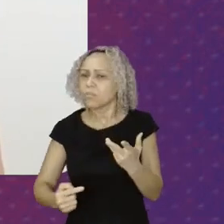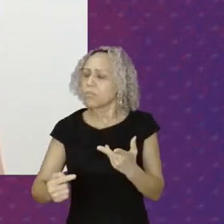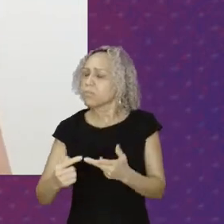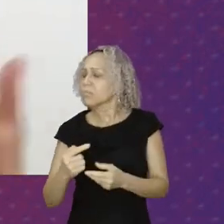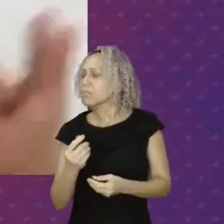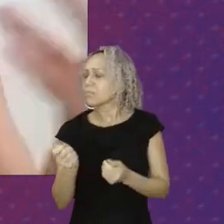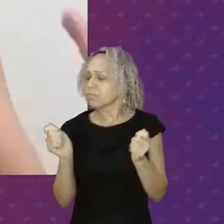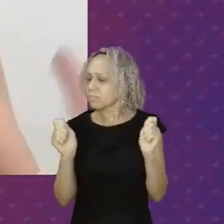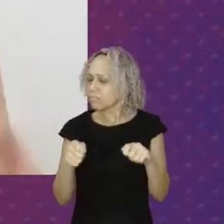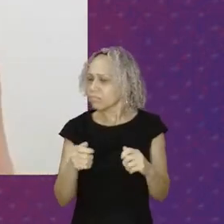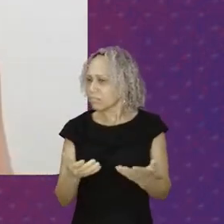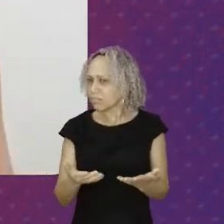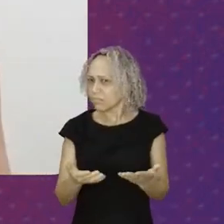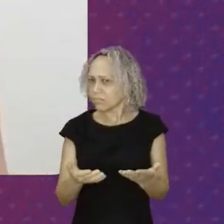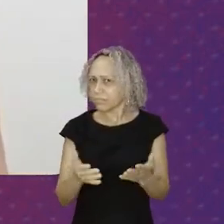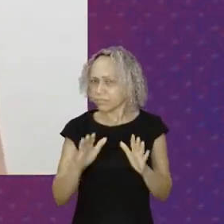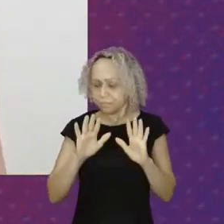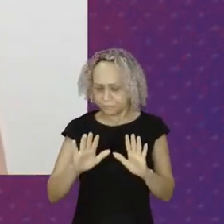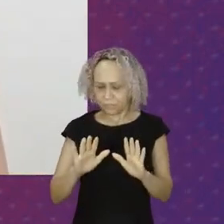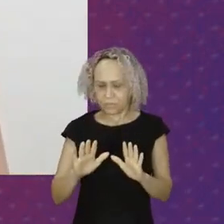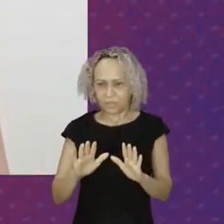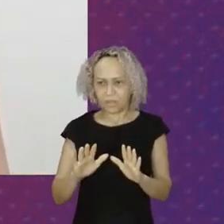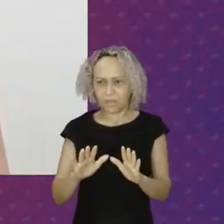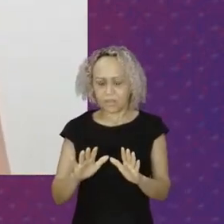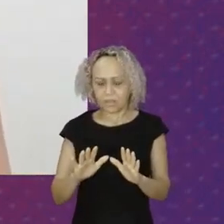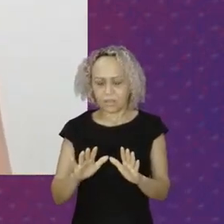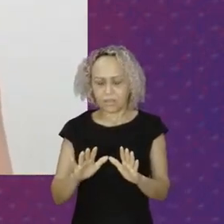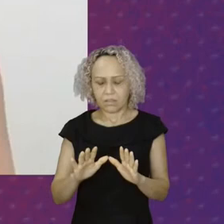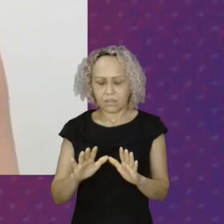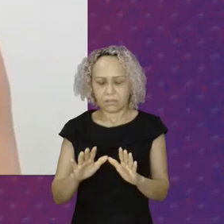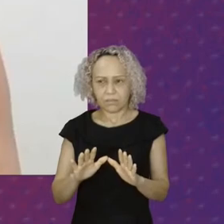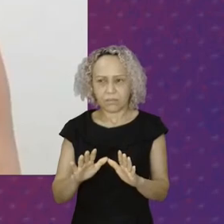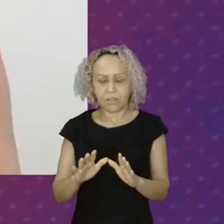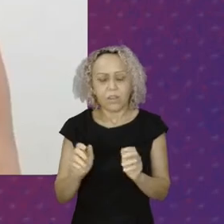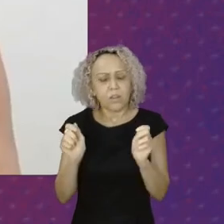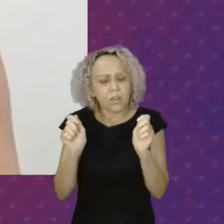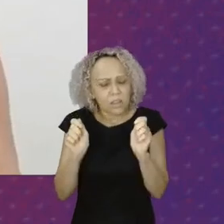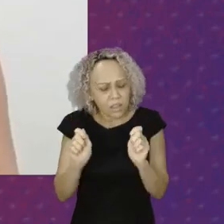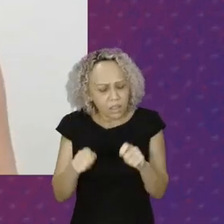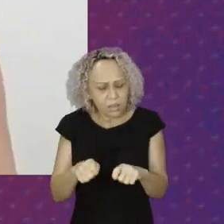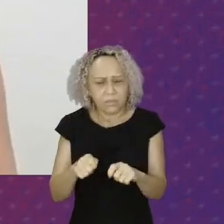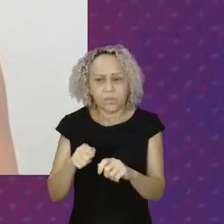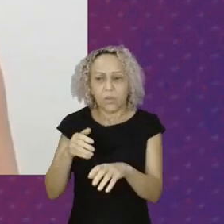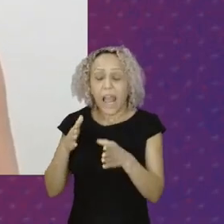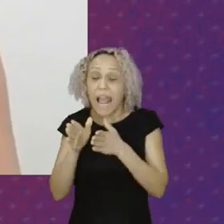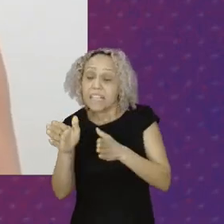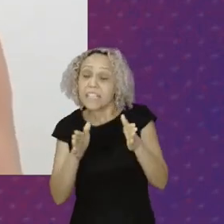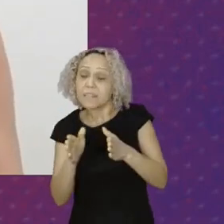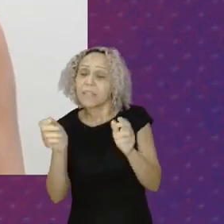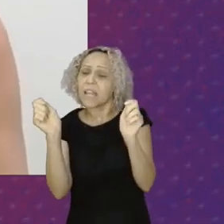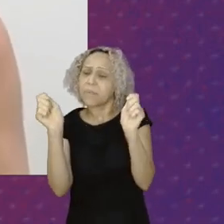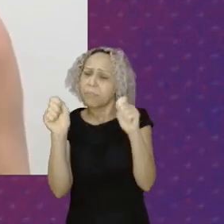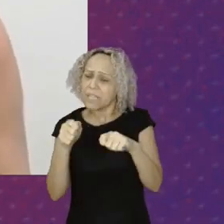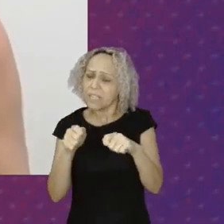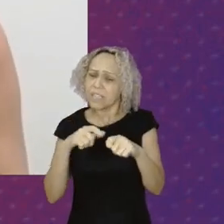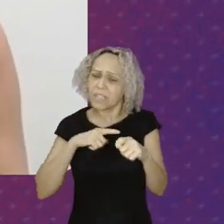intelectual transversaliza todos os recortes que possam ser feitos. Então, outra barreira